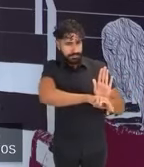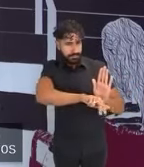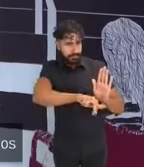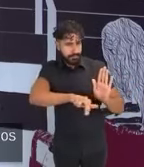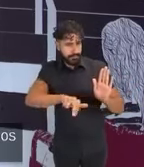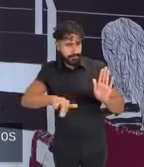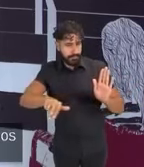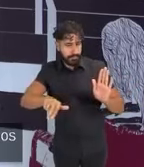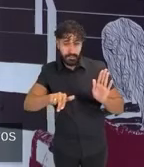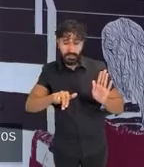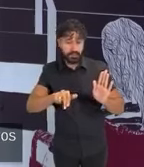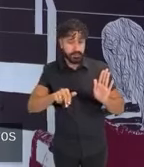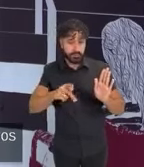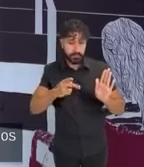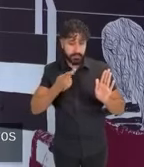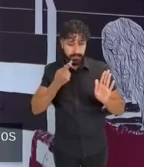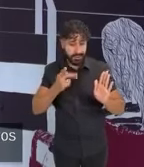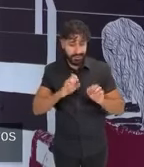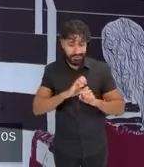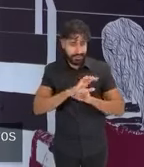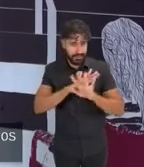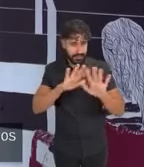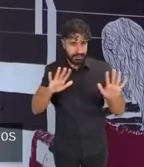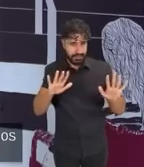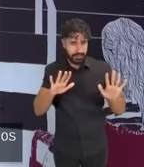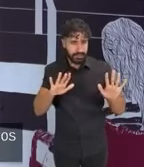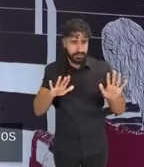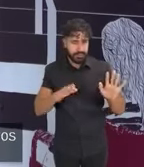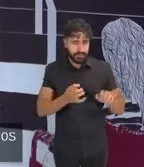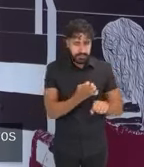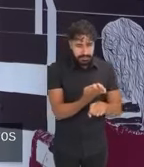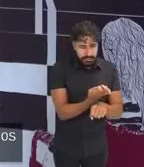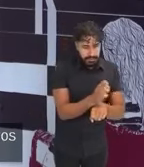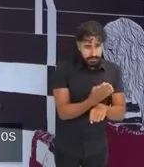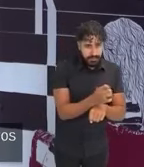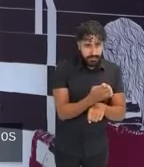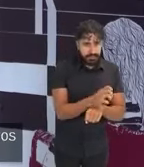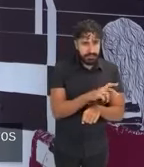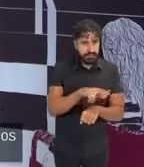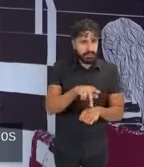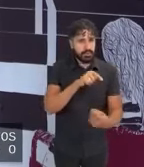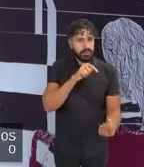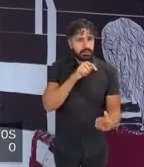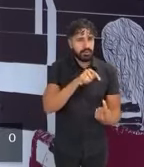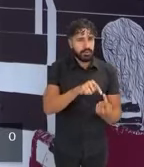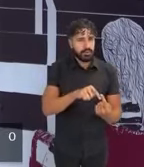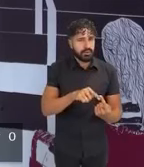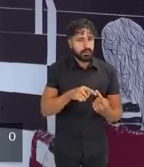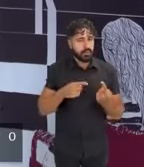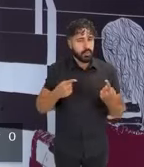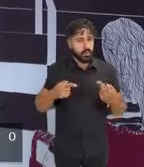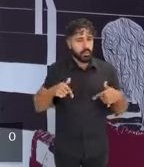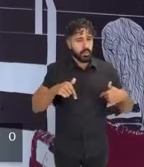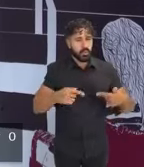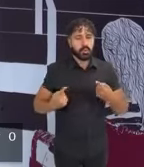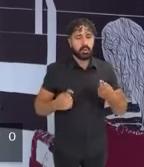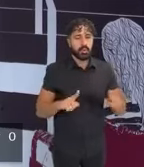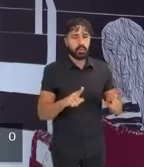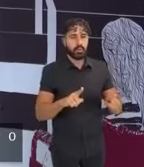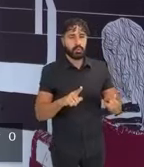vamos deixar bem claros, não tem o estágio, a ideia de combater o desemprego. Estágio